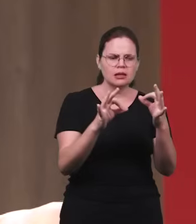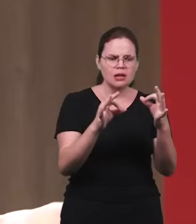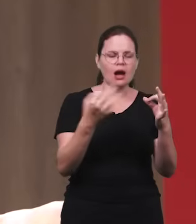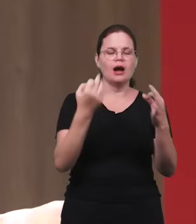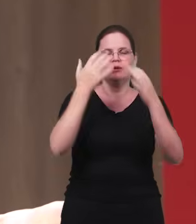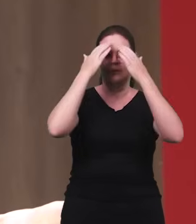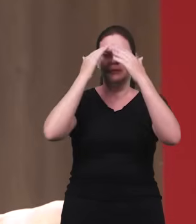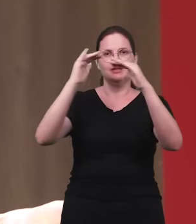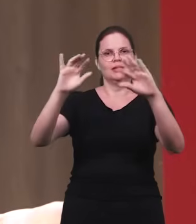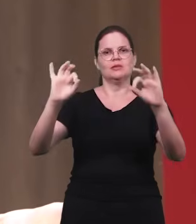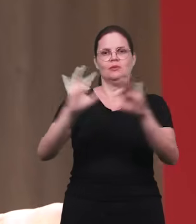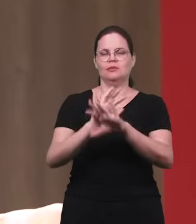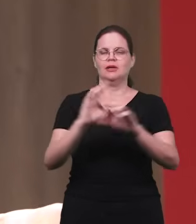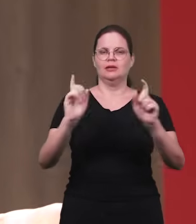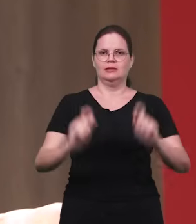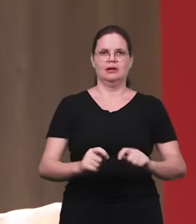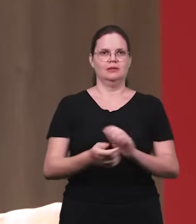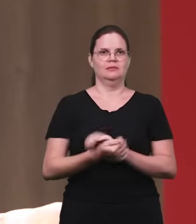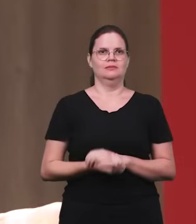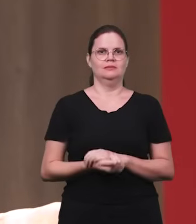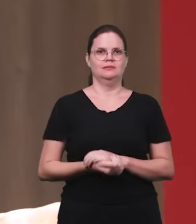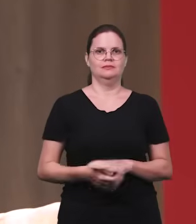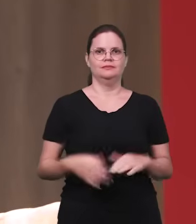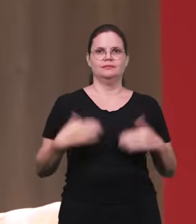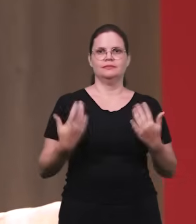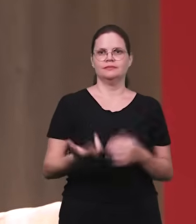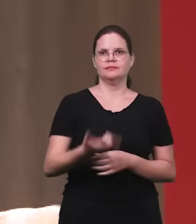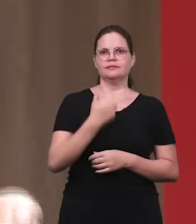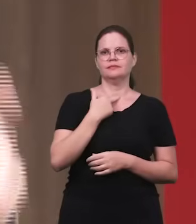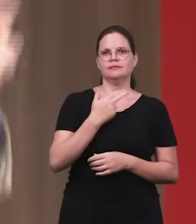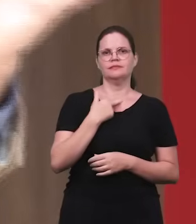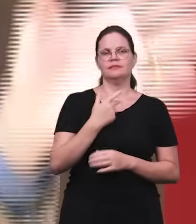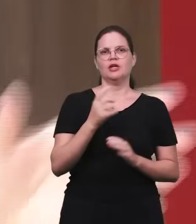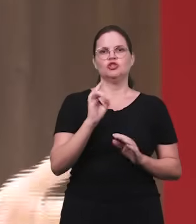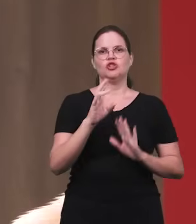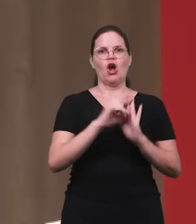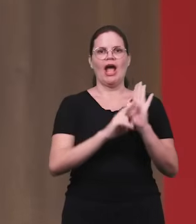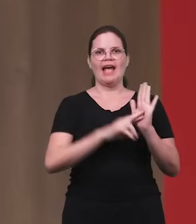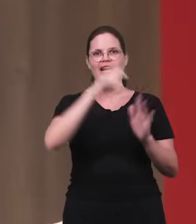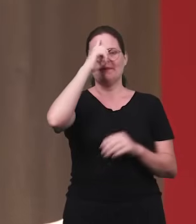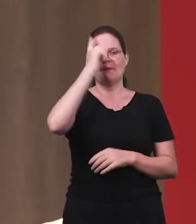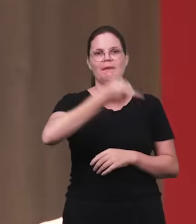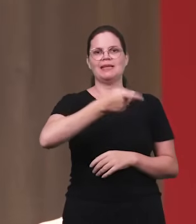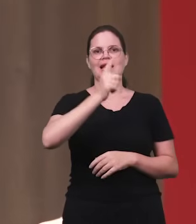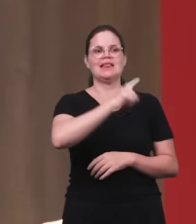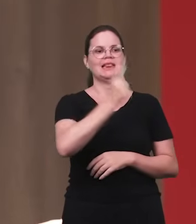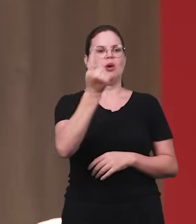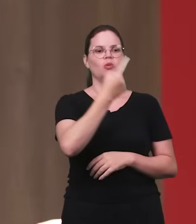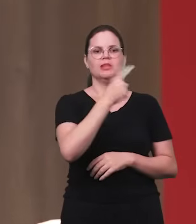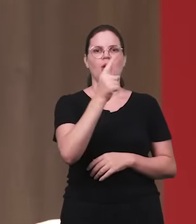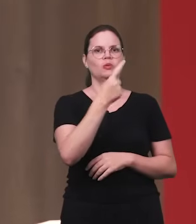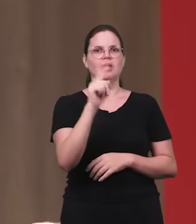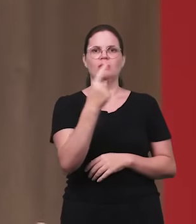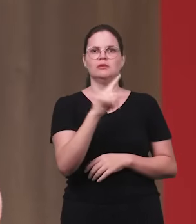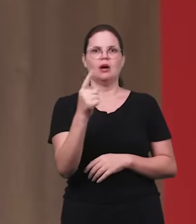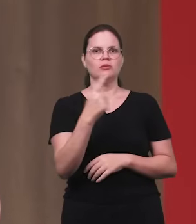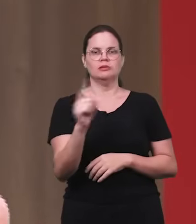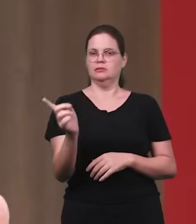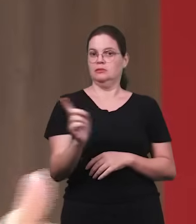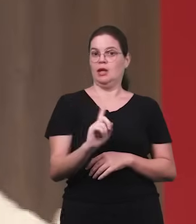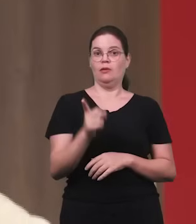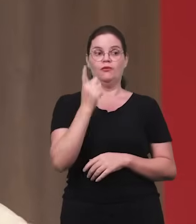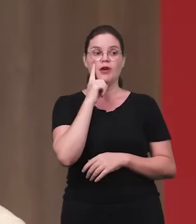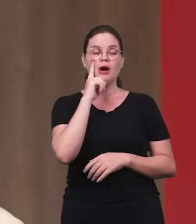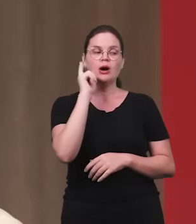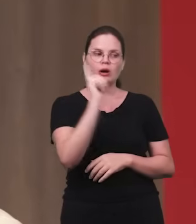Então, nós não podemos trazer os nossos filhos a regras vazias. Mas nós temos que falar, não, o